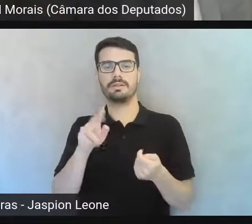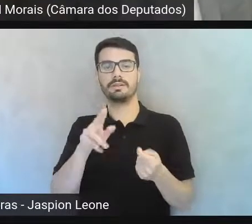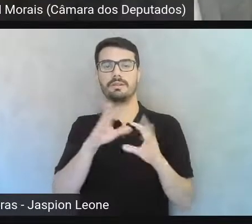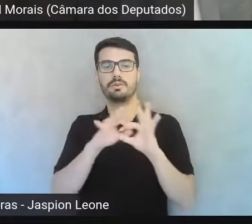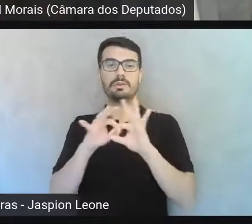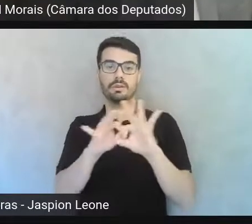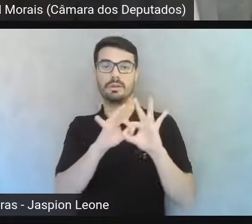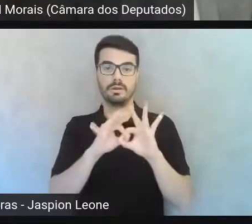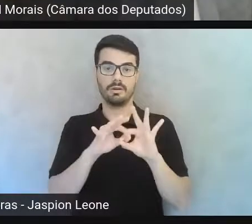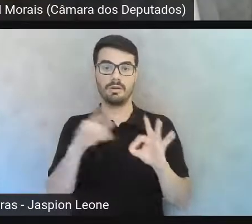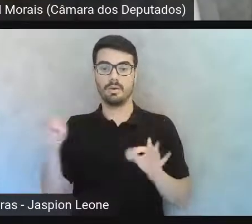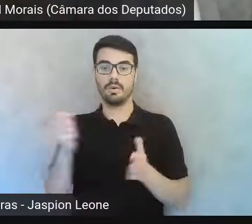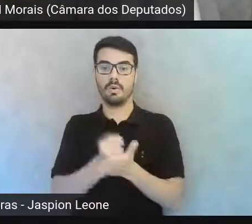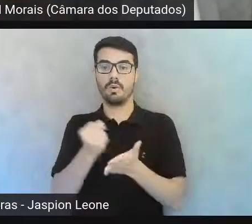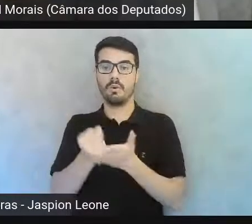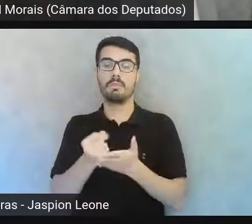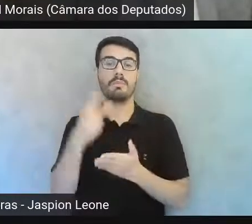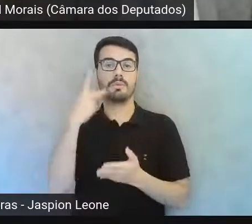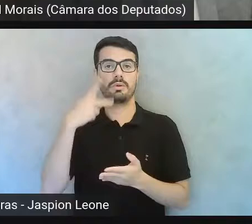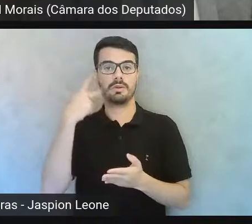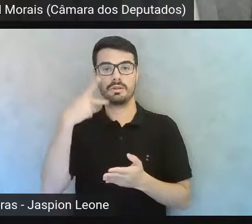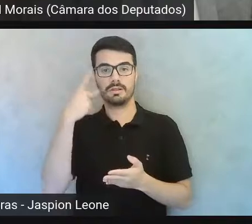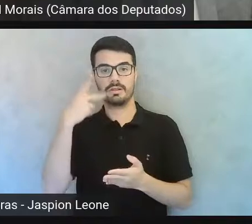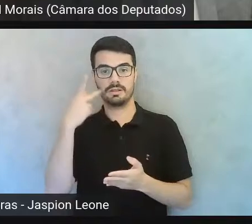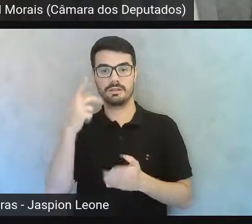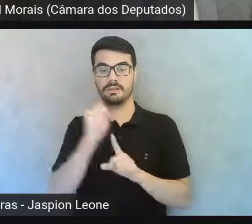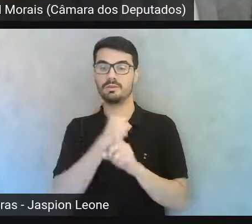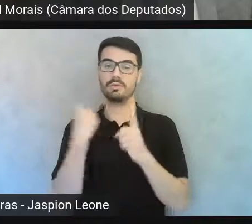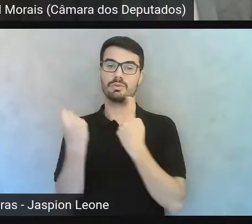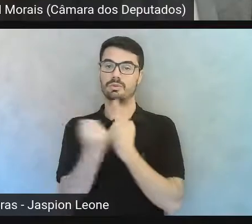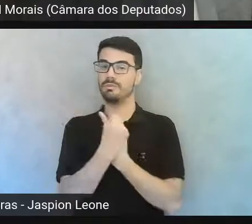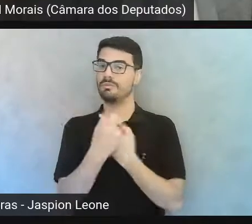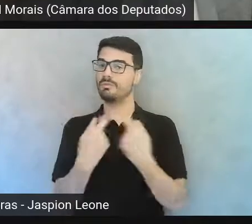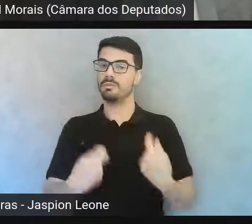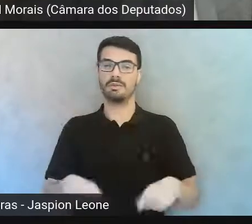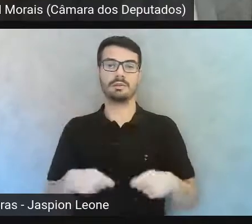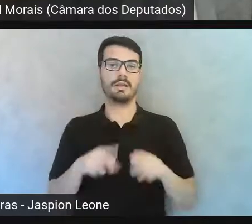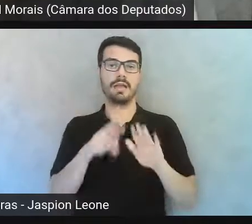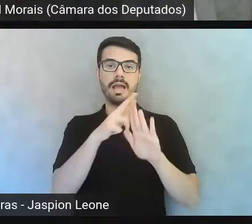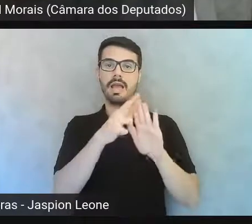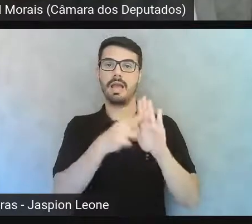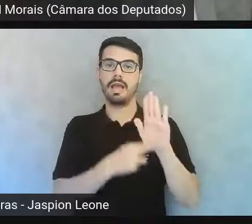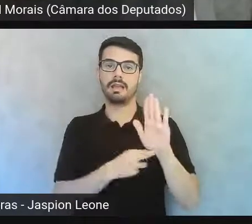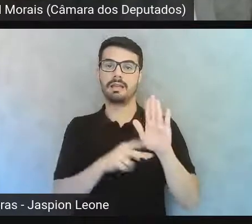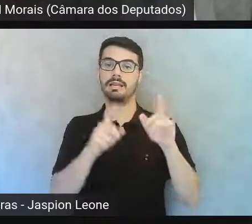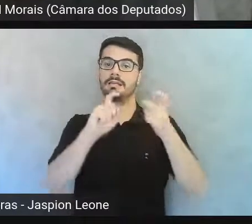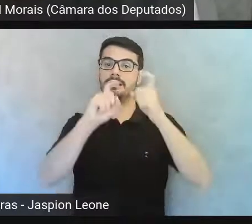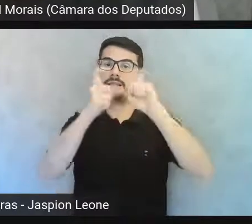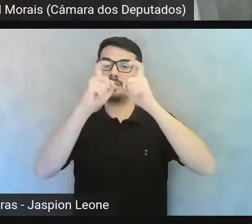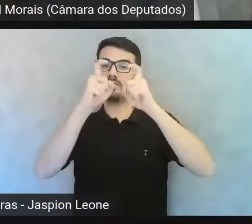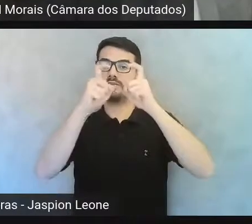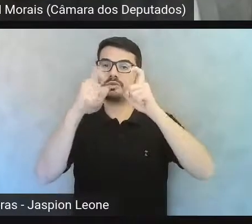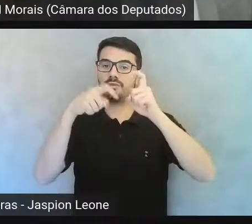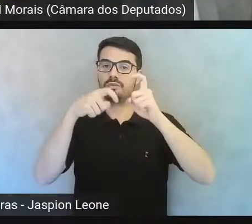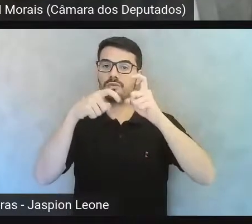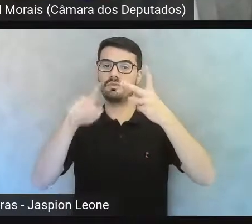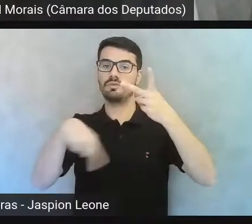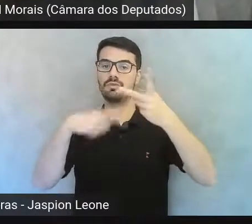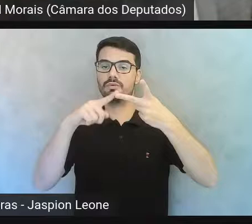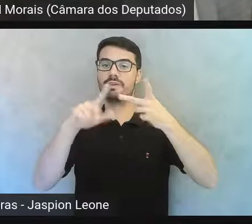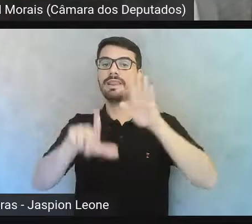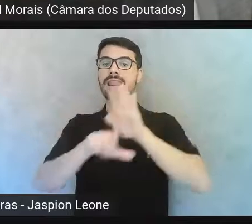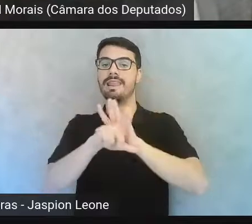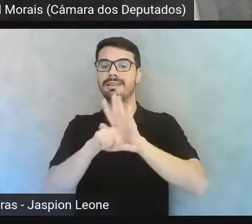de política social é algo que tem que ser regulamentado pelo Poder Executivo e Legislativo. E aí